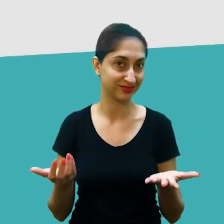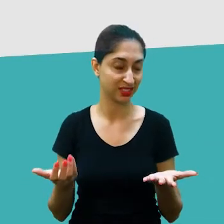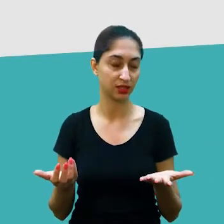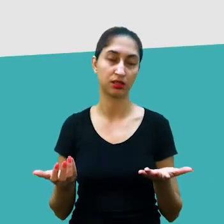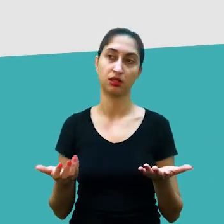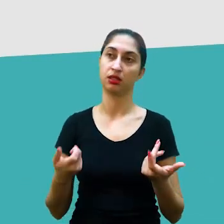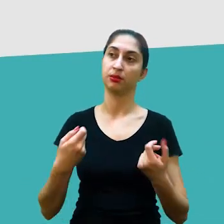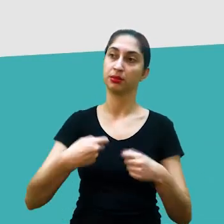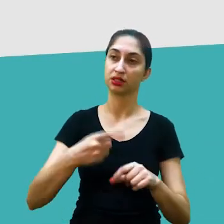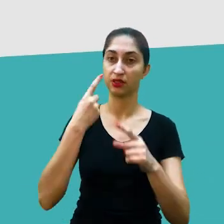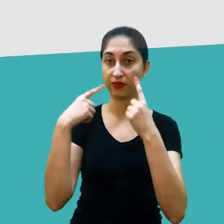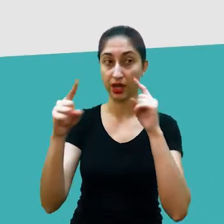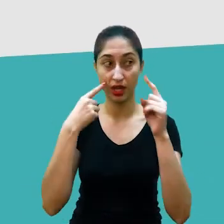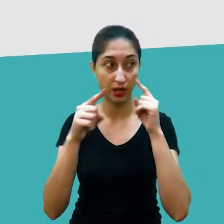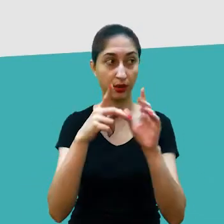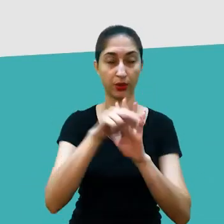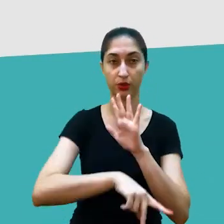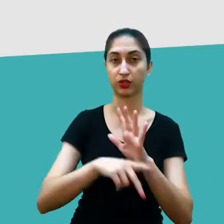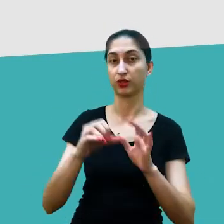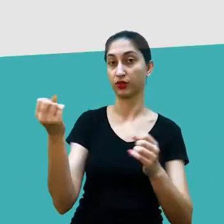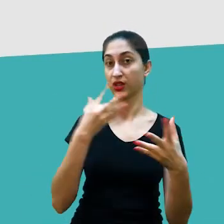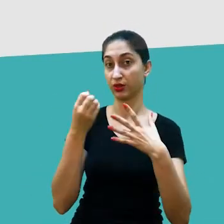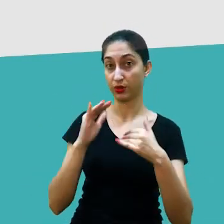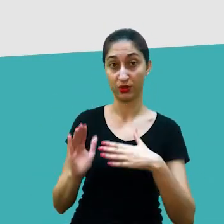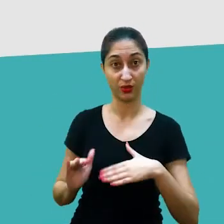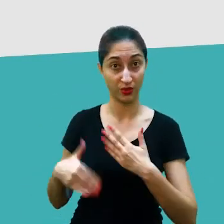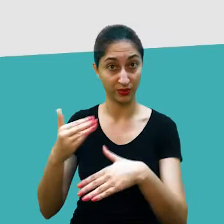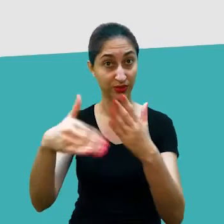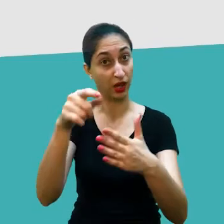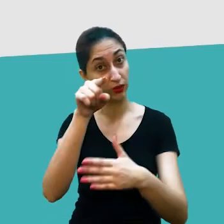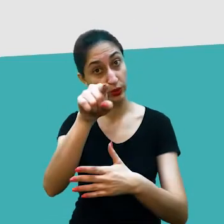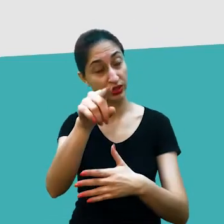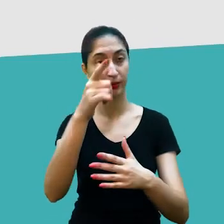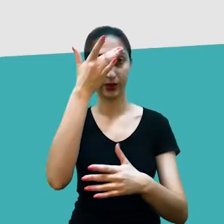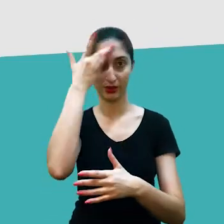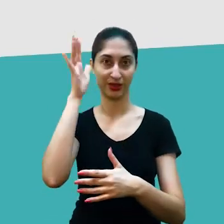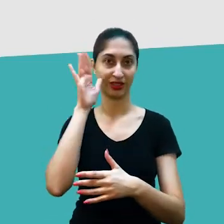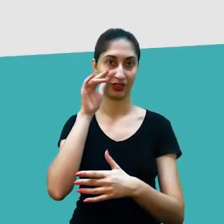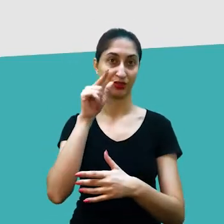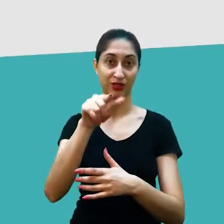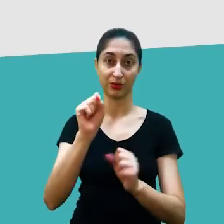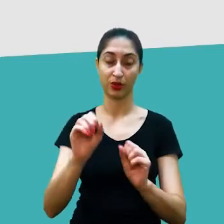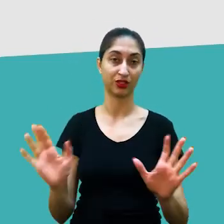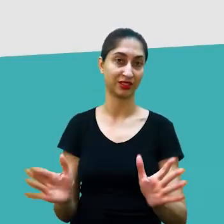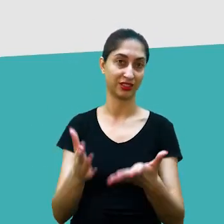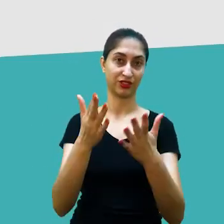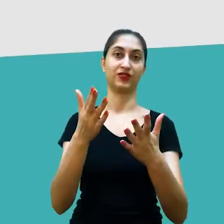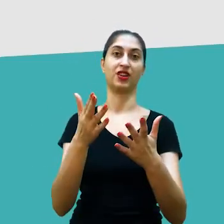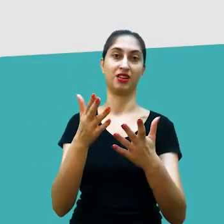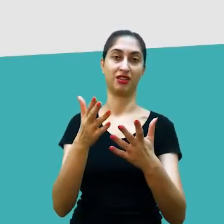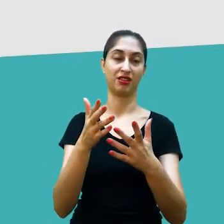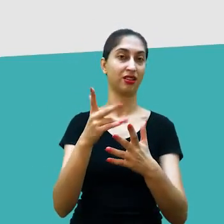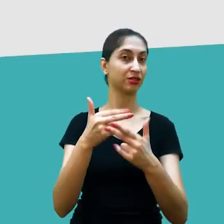esses projetos inovadores irem para frente é você, consumidor. Porque, na realidade, eu faço sempre um parâmetro